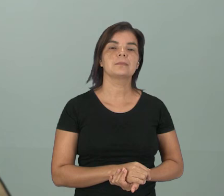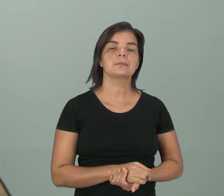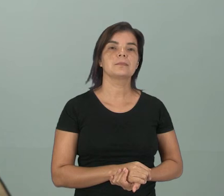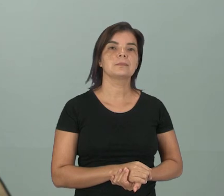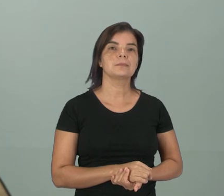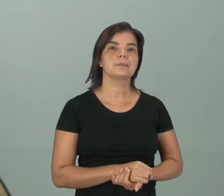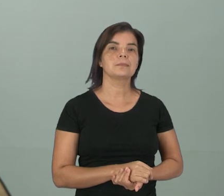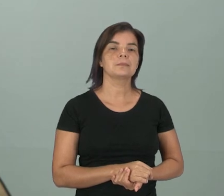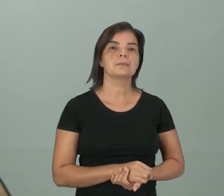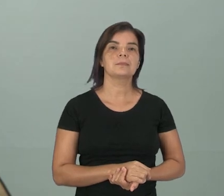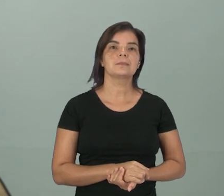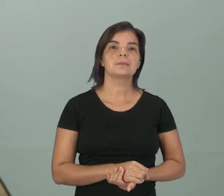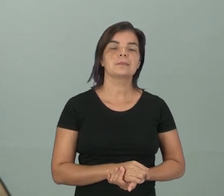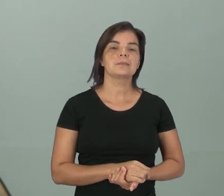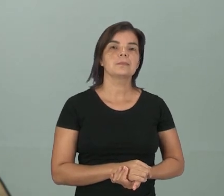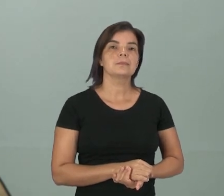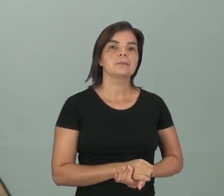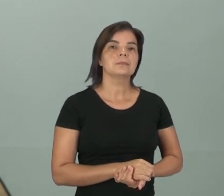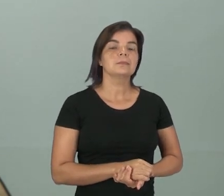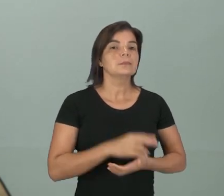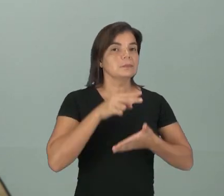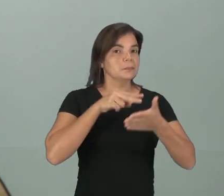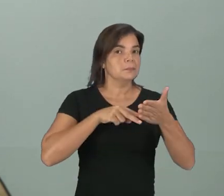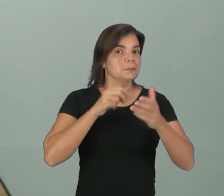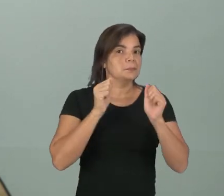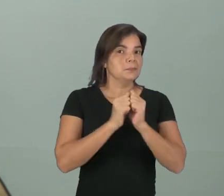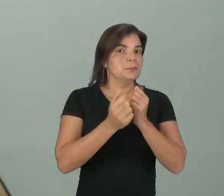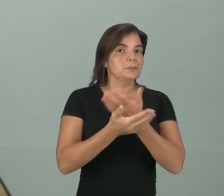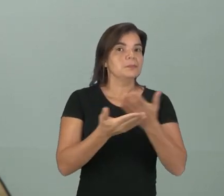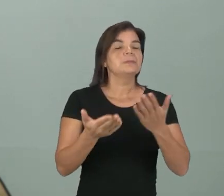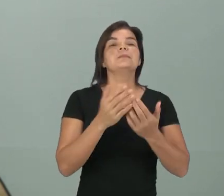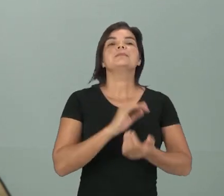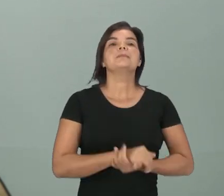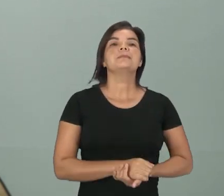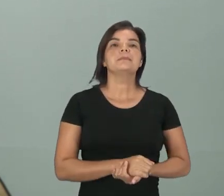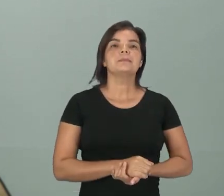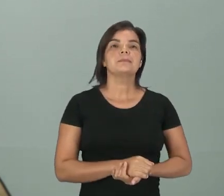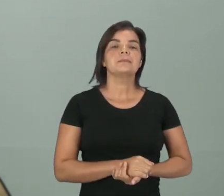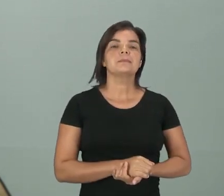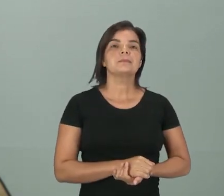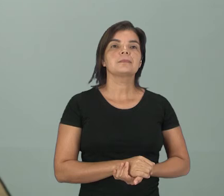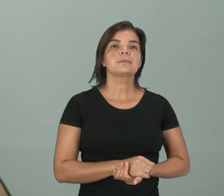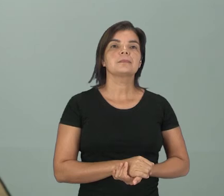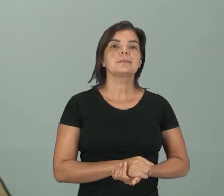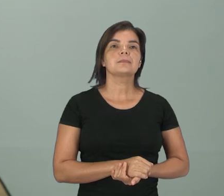Enigma de número 1. Olha só, eu vou ler aqui para vocês.